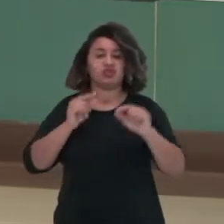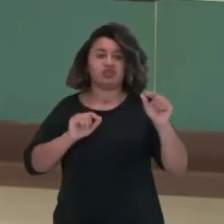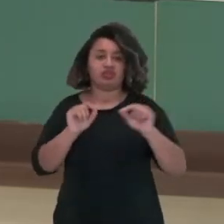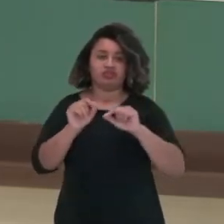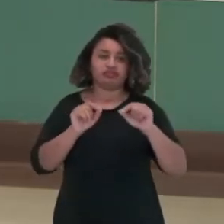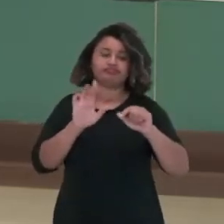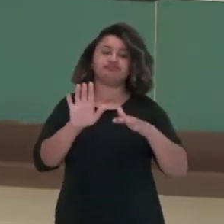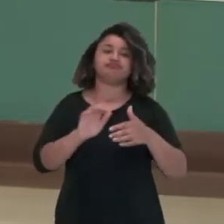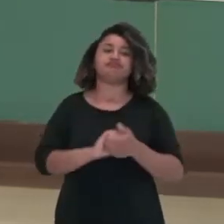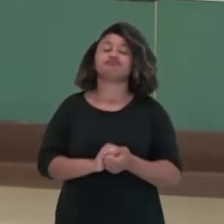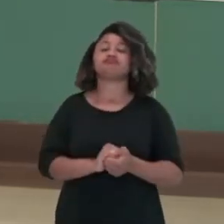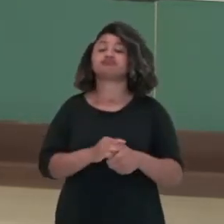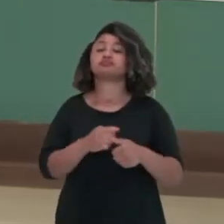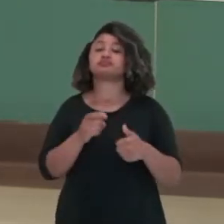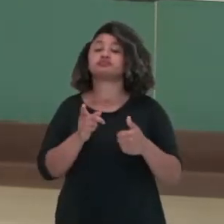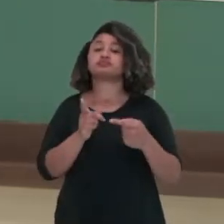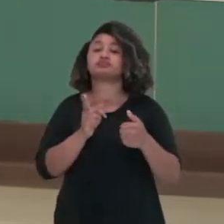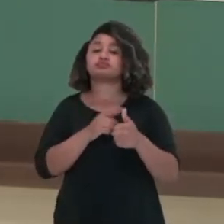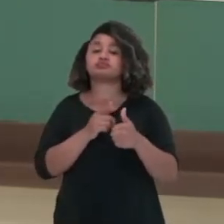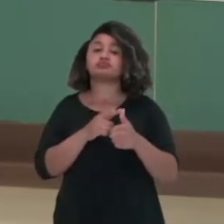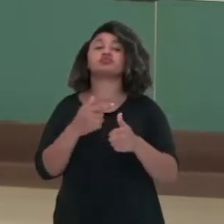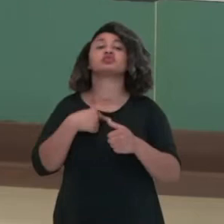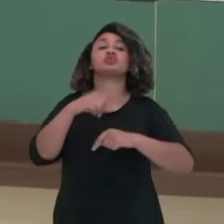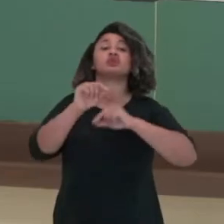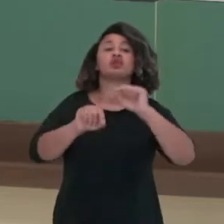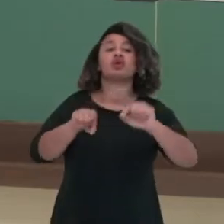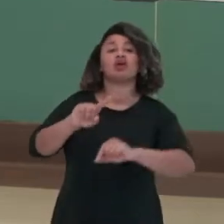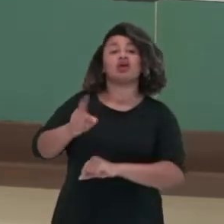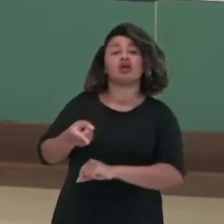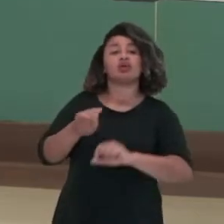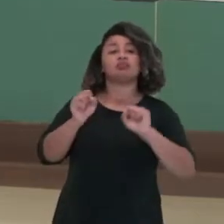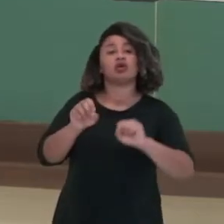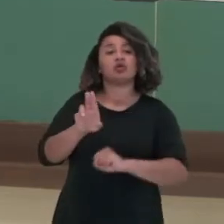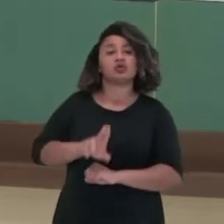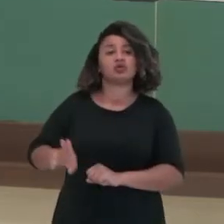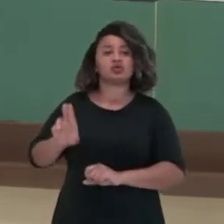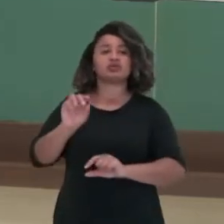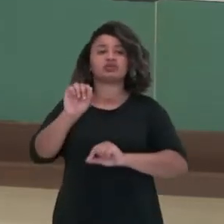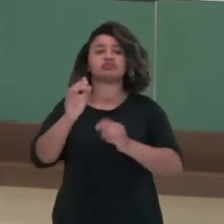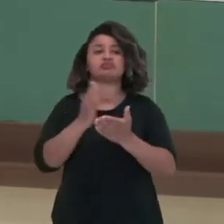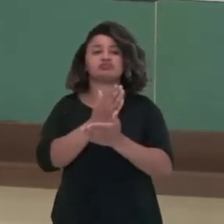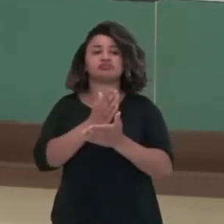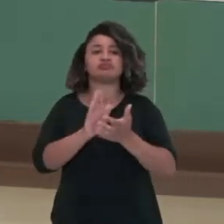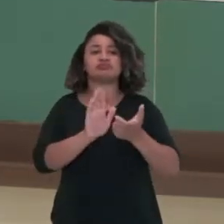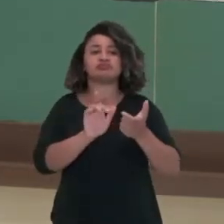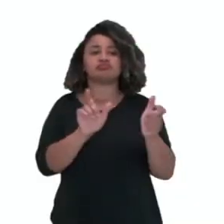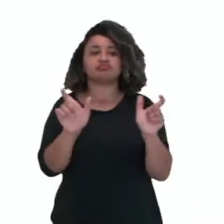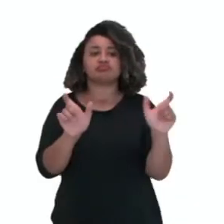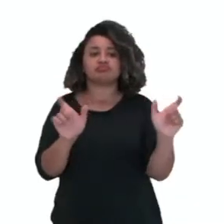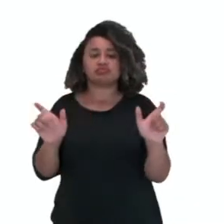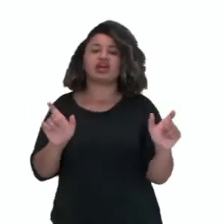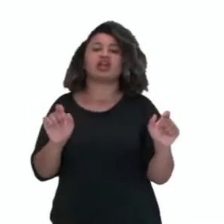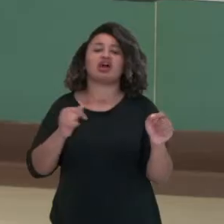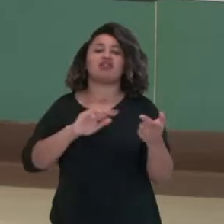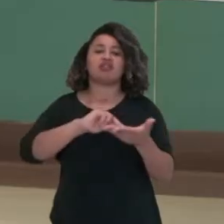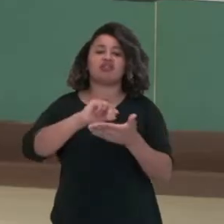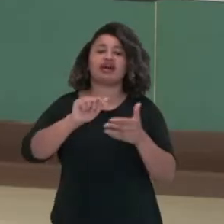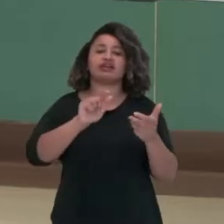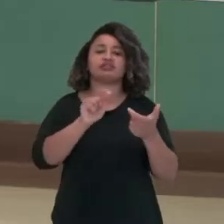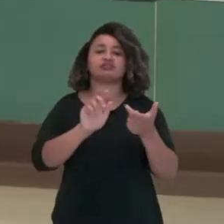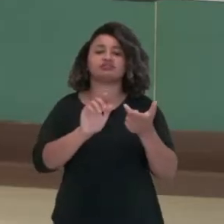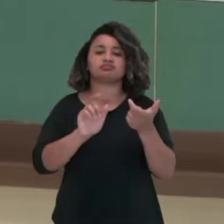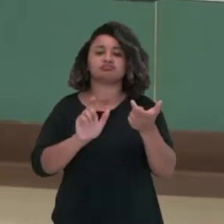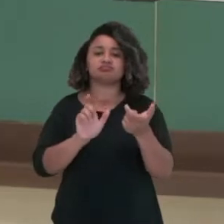Então, primeiramente, vamos ver que a vírgula, ela pode ser utilizada para separar palavras, várias palavras